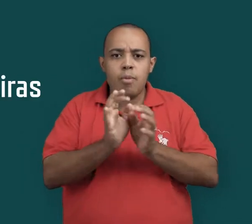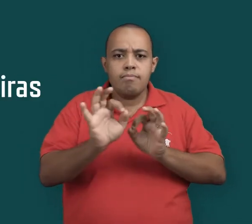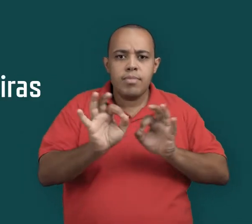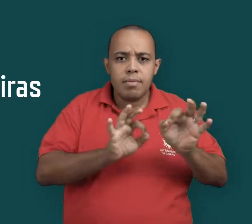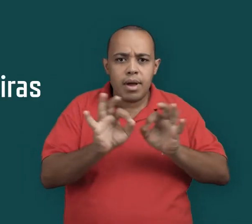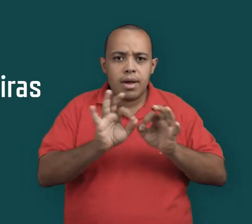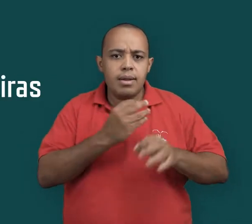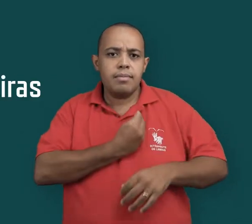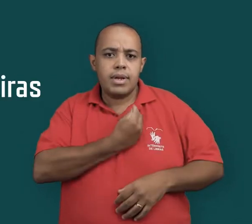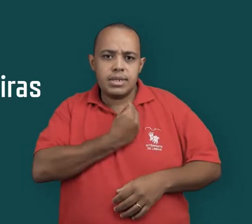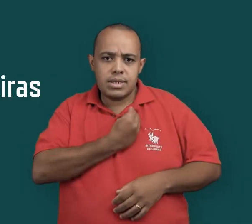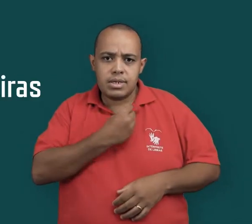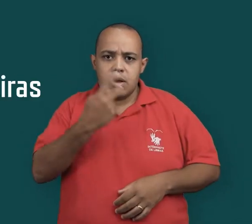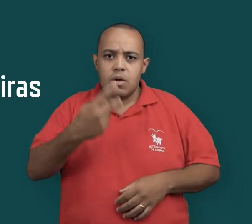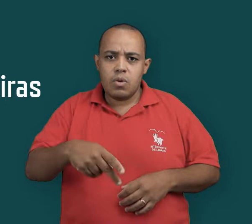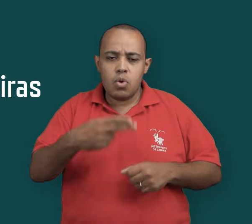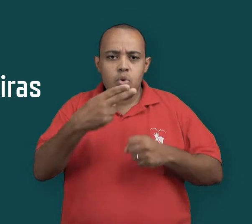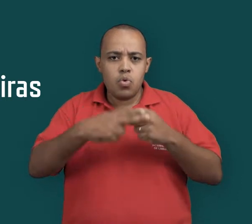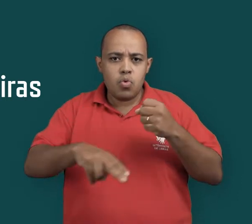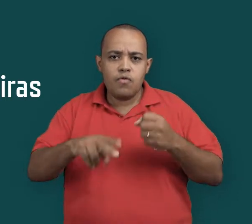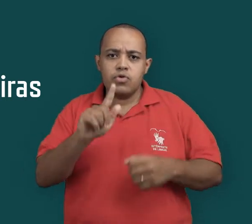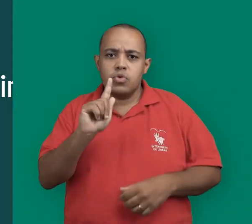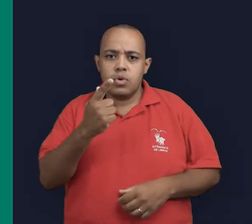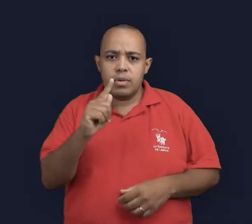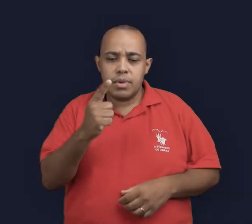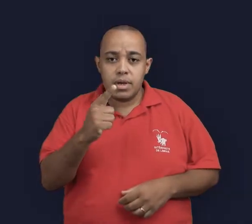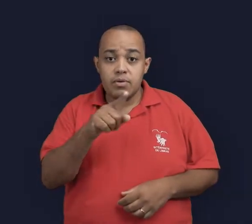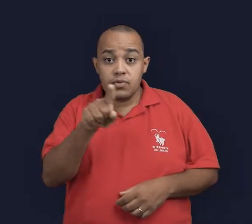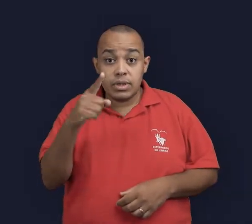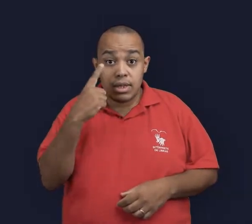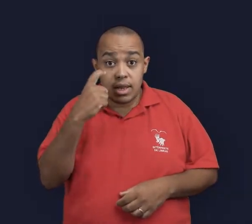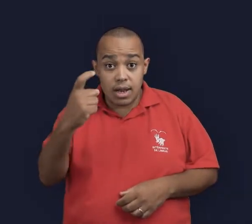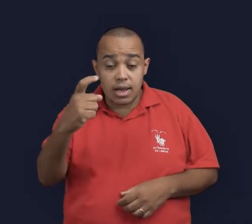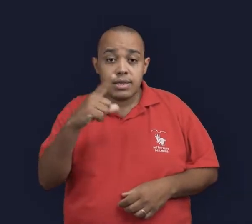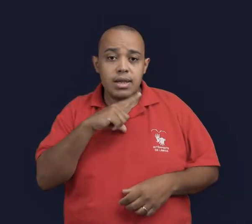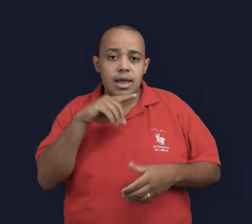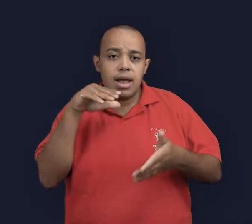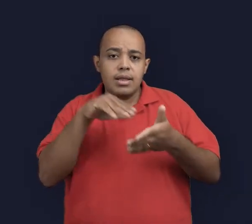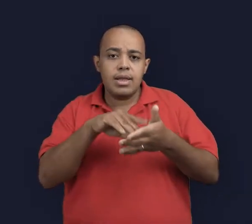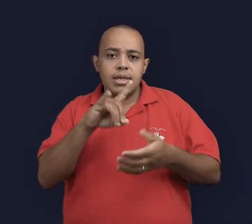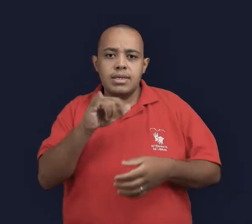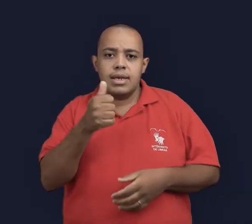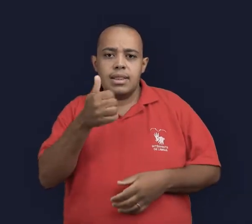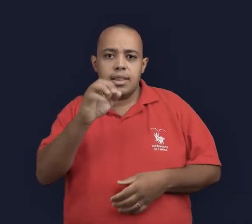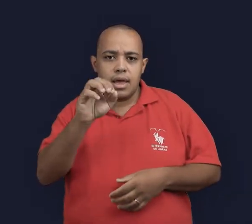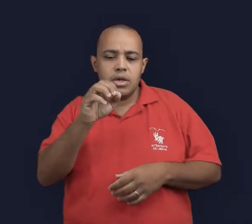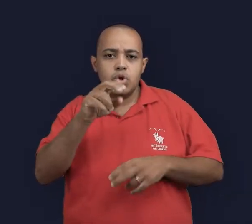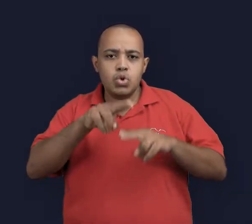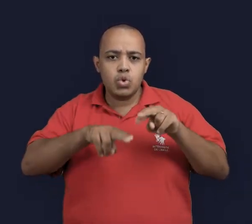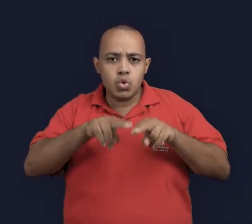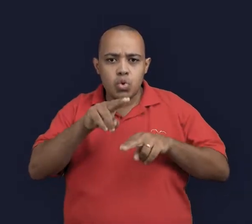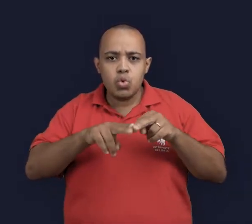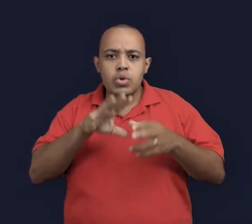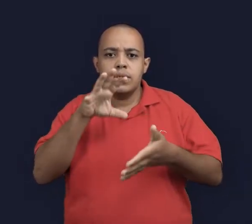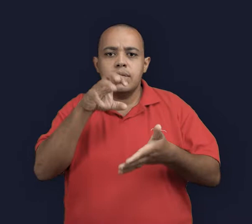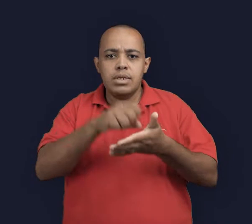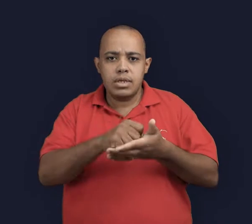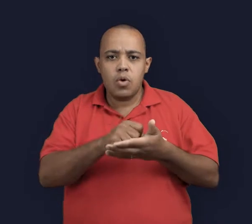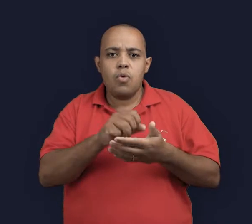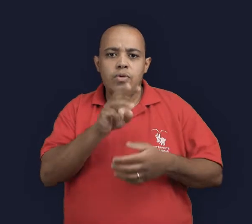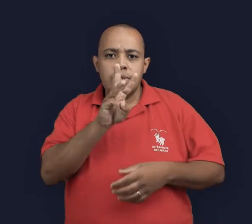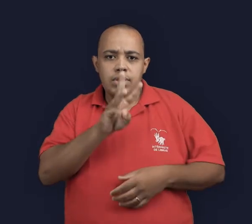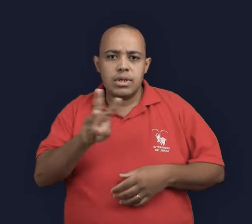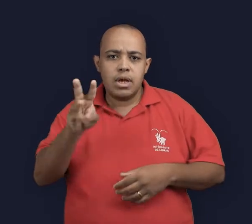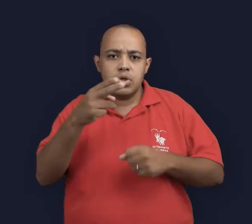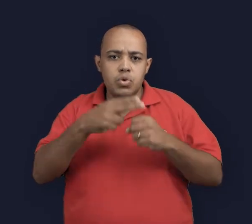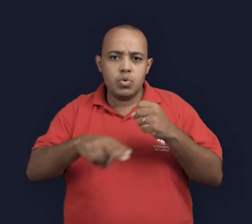Psicanalítica e irão acontecer de forma presencial no campus de Goiabeiras. Os interessados devem se inscrever até o dia 10 de junho por meio de formulário